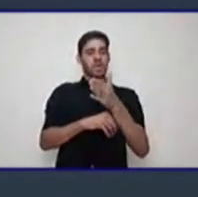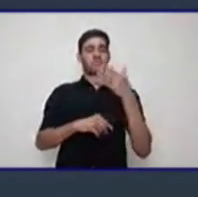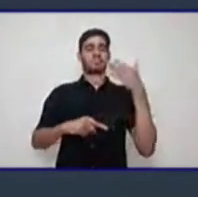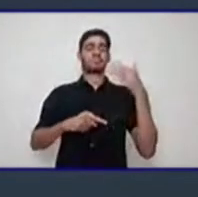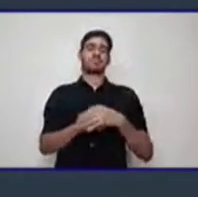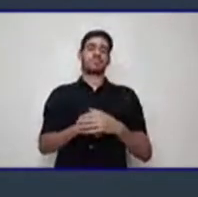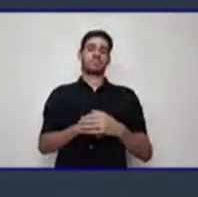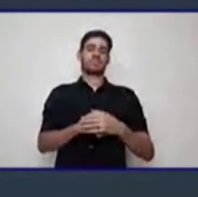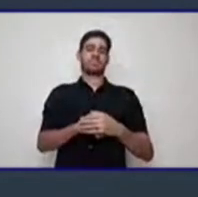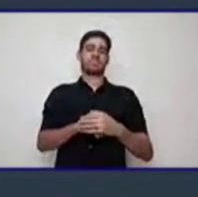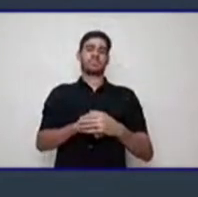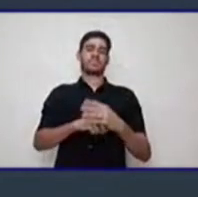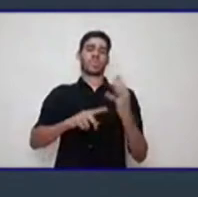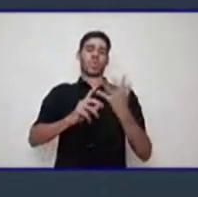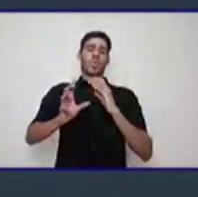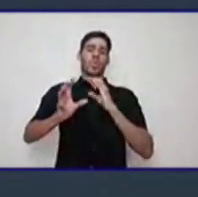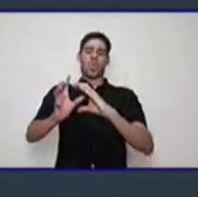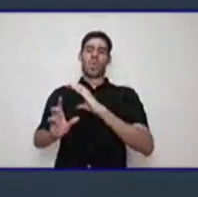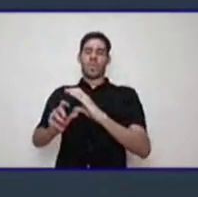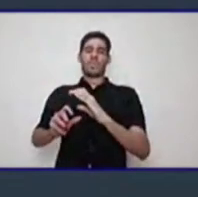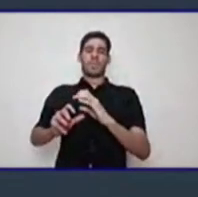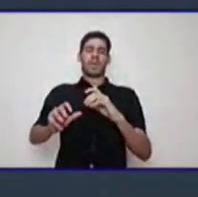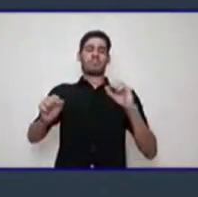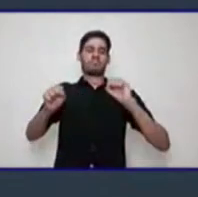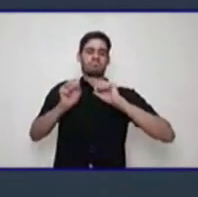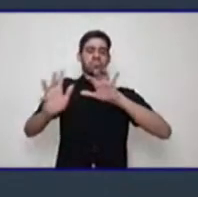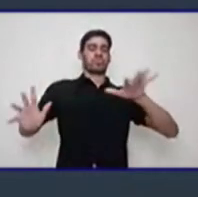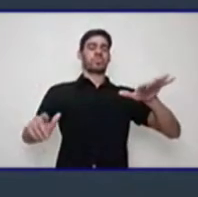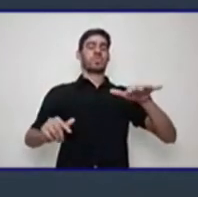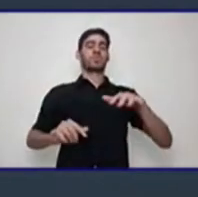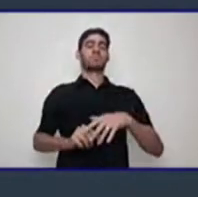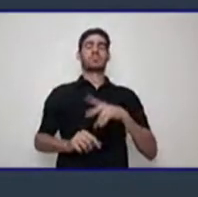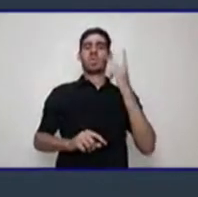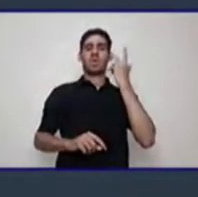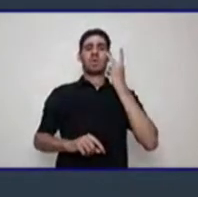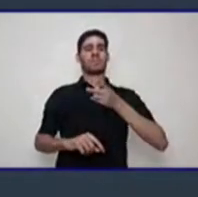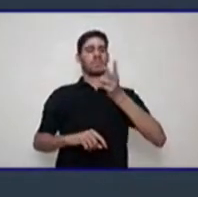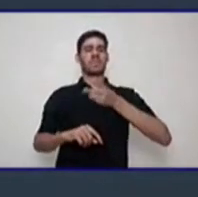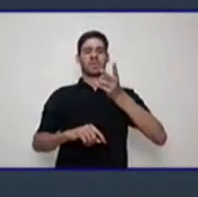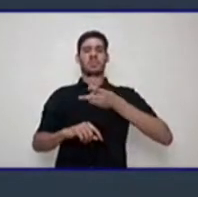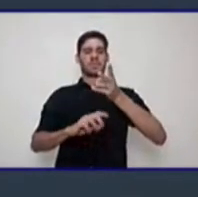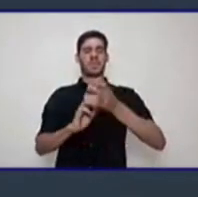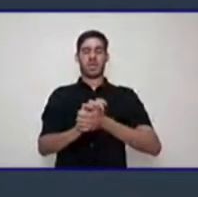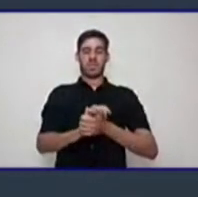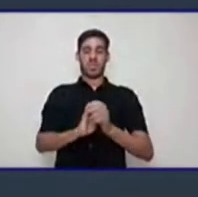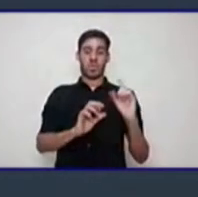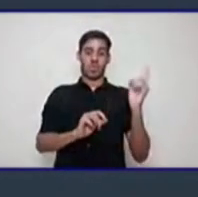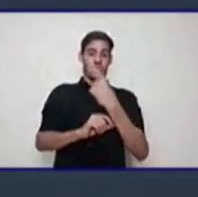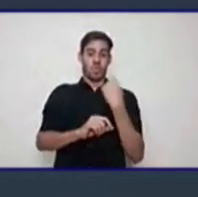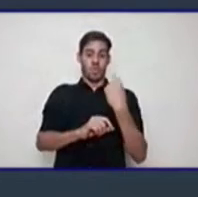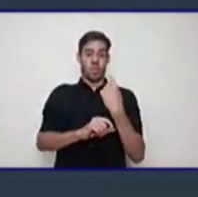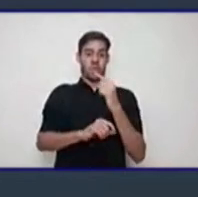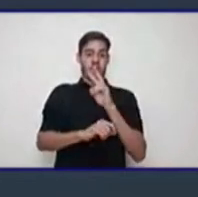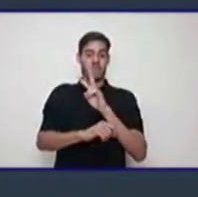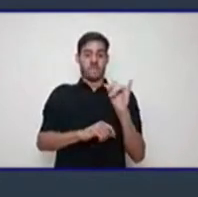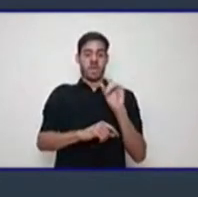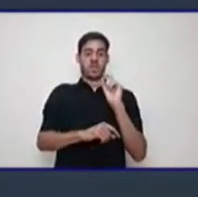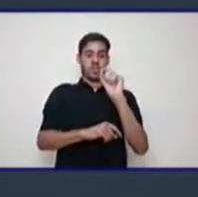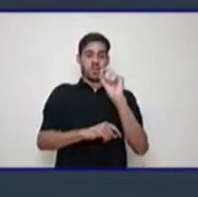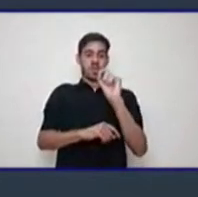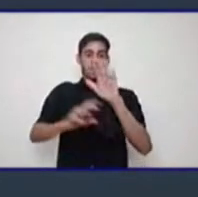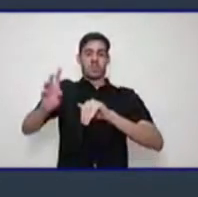as virtudes de comunicação, é um pântano moral com muita frequência, nós então vamos avocar para a